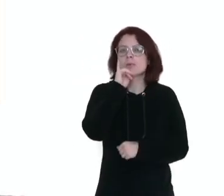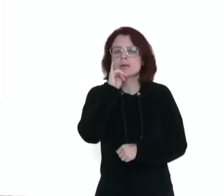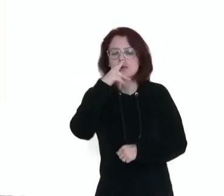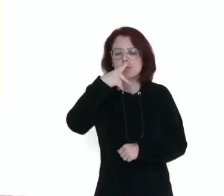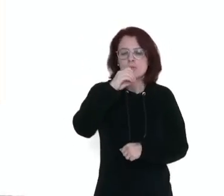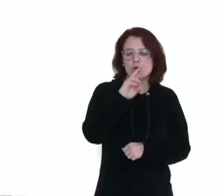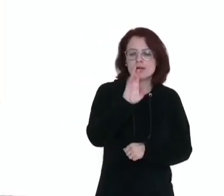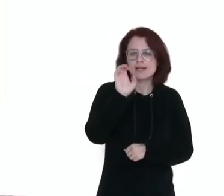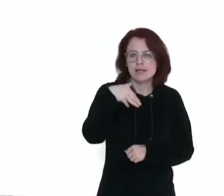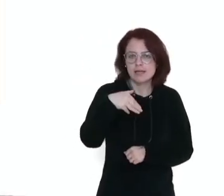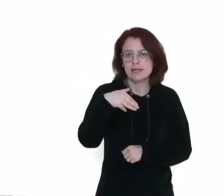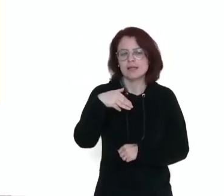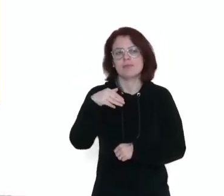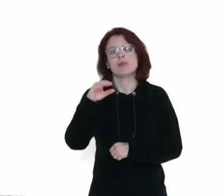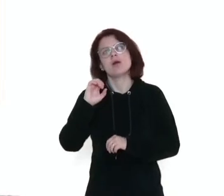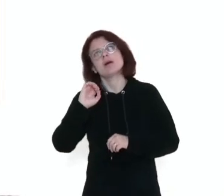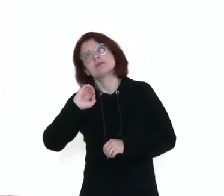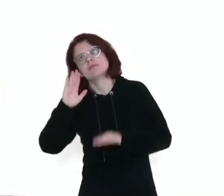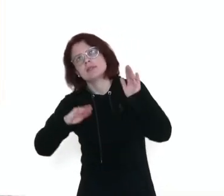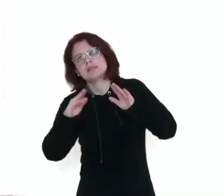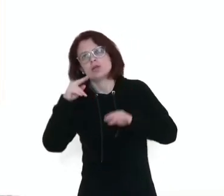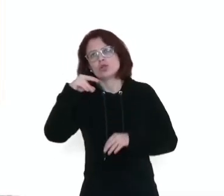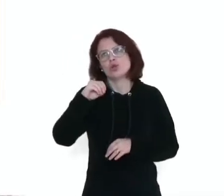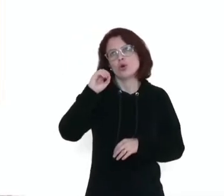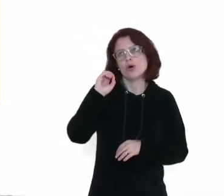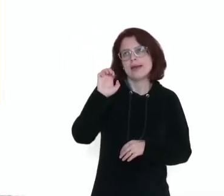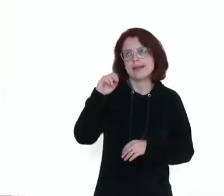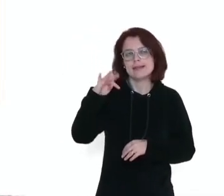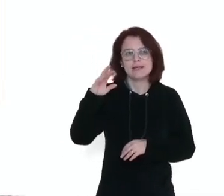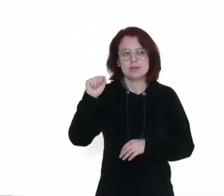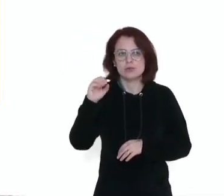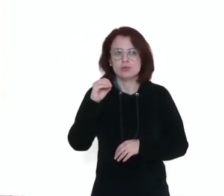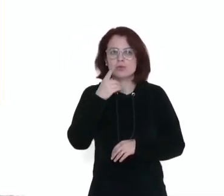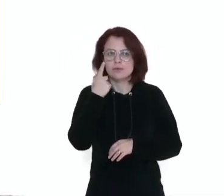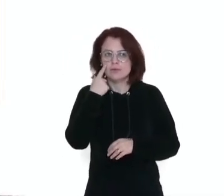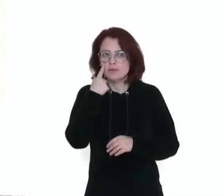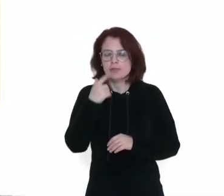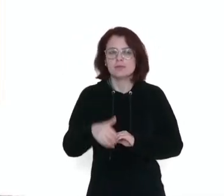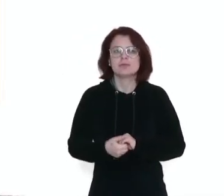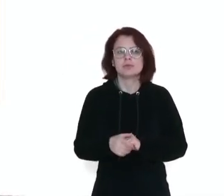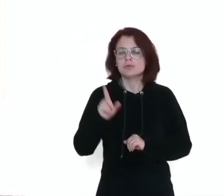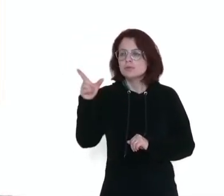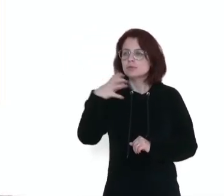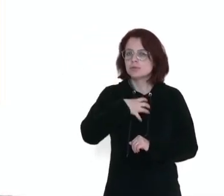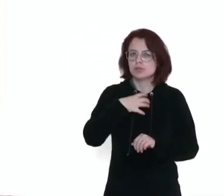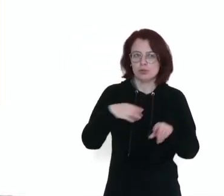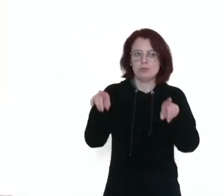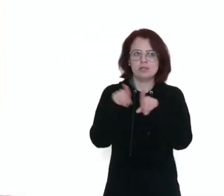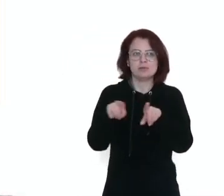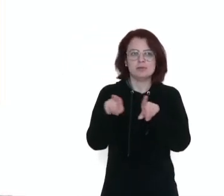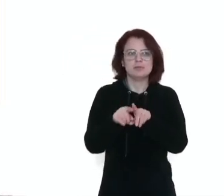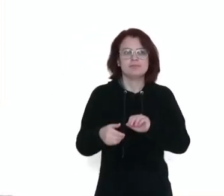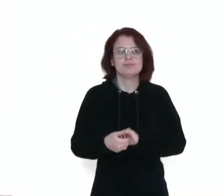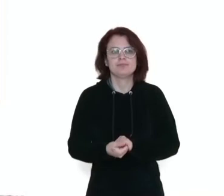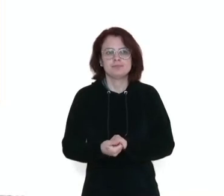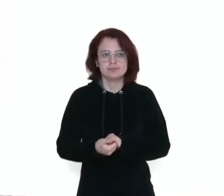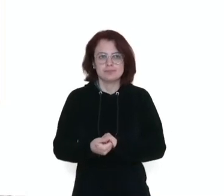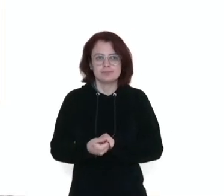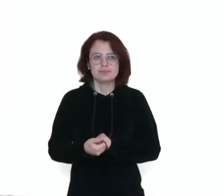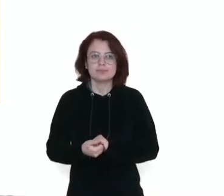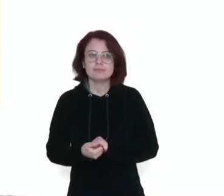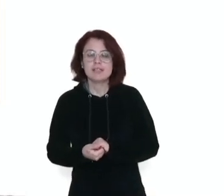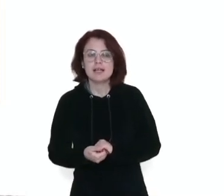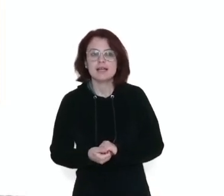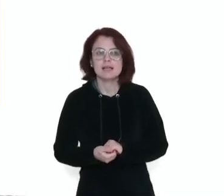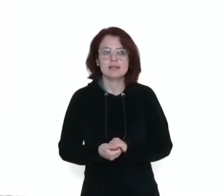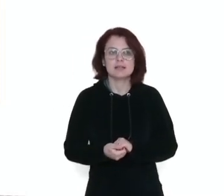no entanto, né? Se eu colocasse o no entanto ali, ó, vamos ver se permaneceria com o mesmo sentido. A frase ficaria: